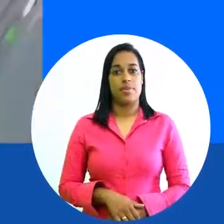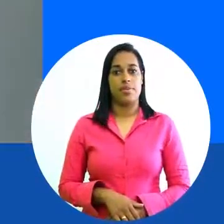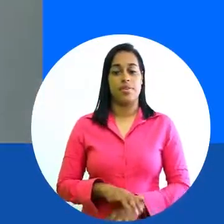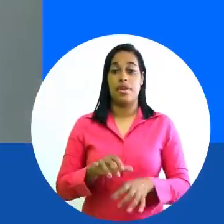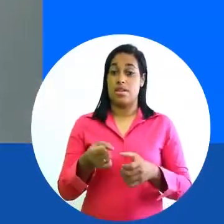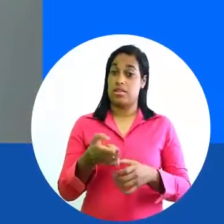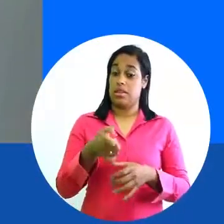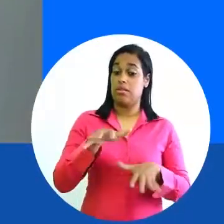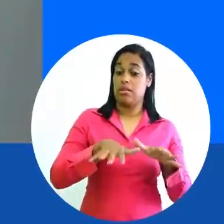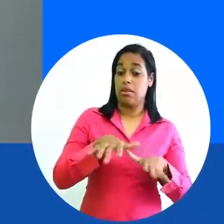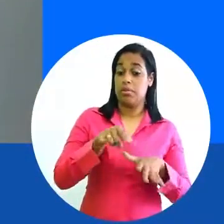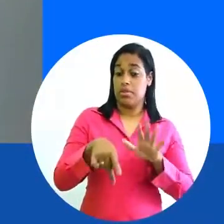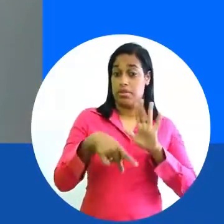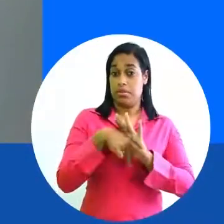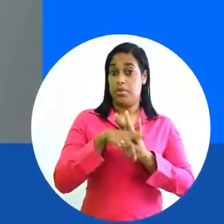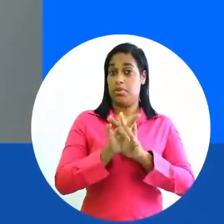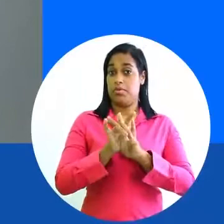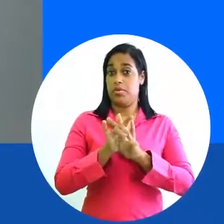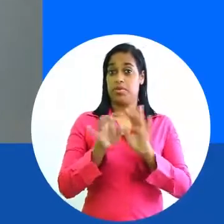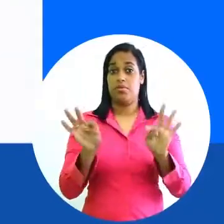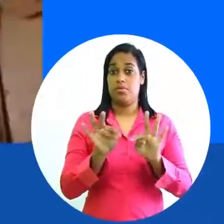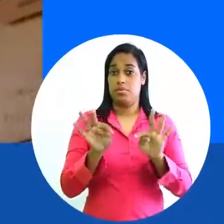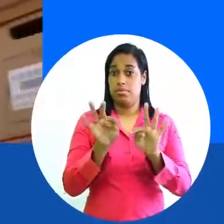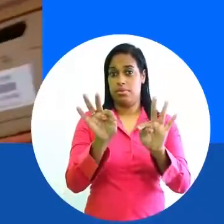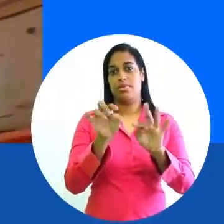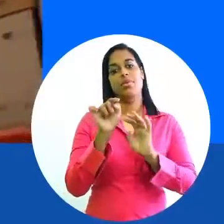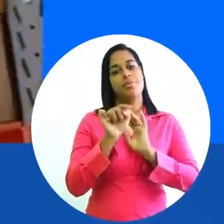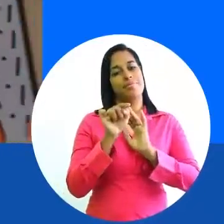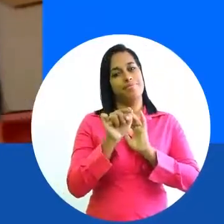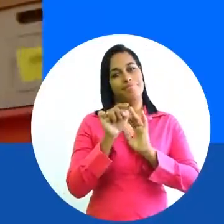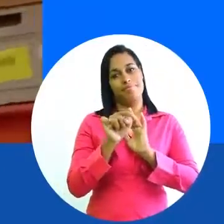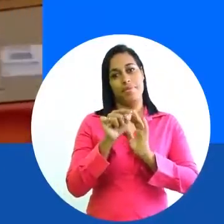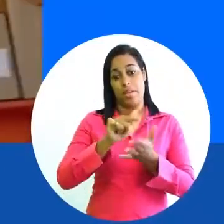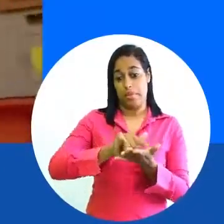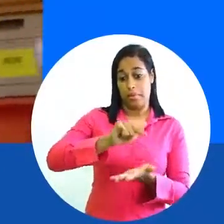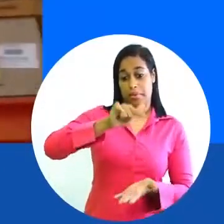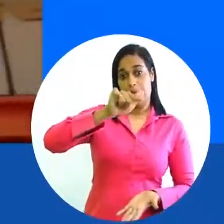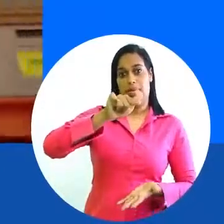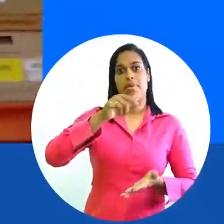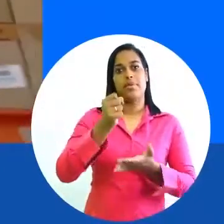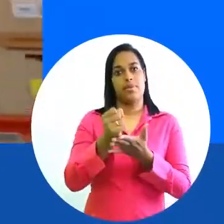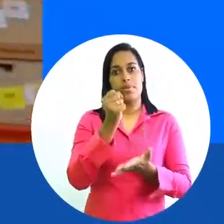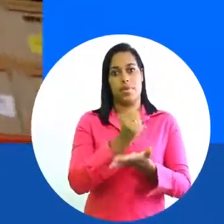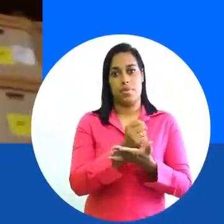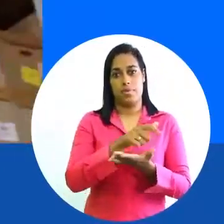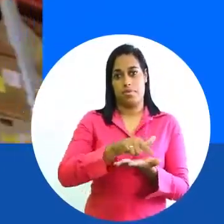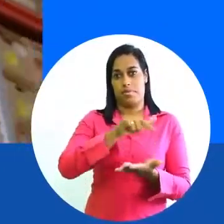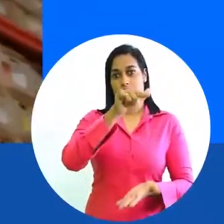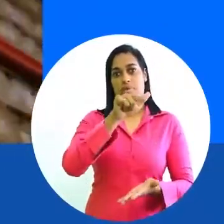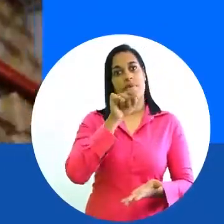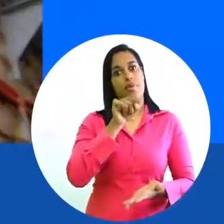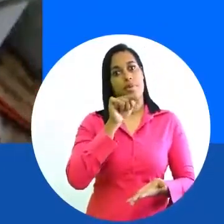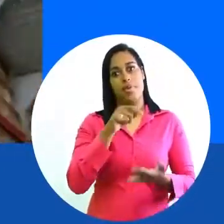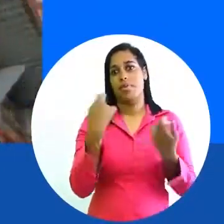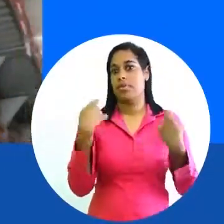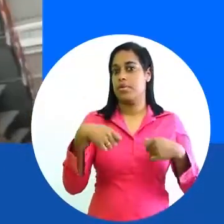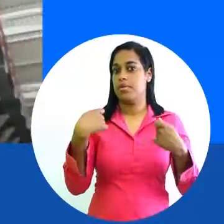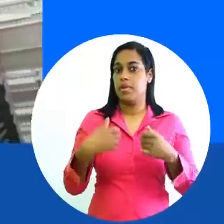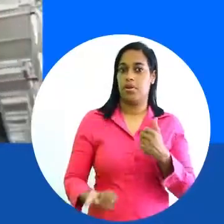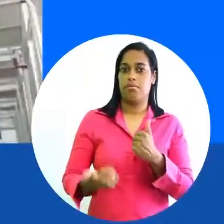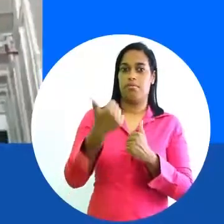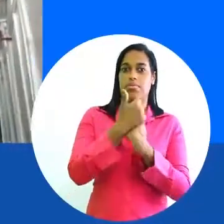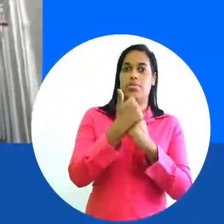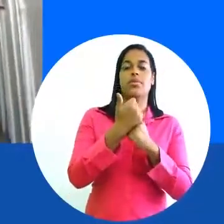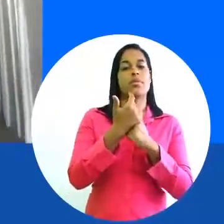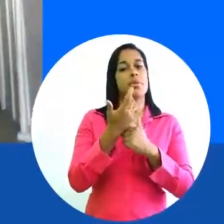Se dependesse exclusivamente da tecnologia, este galpão repleto de documentos em papel certamente daria lugar a algo um